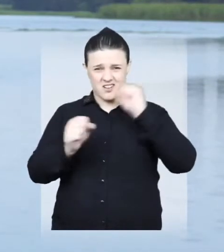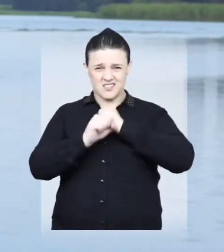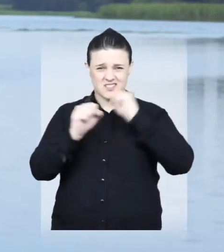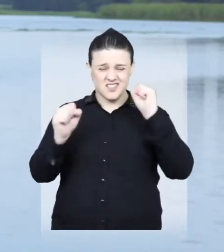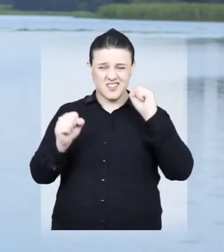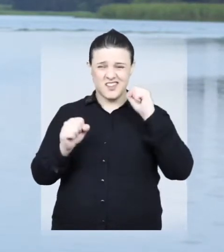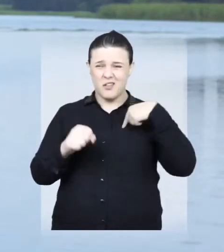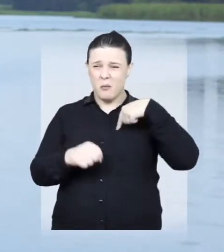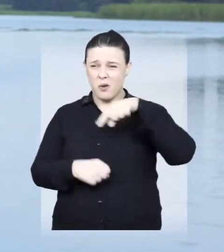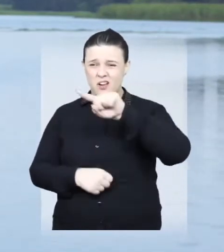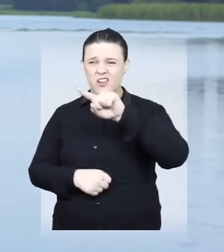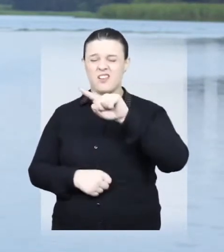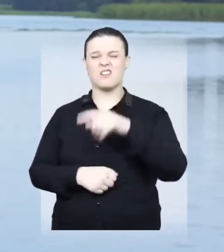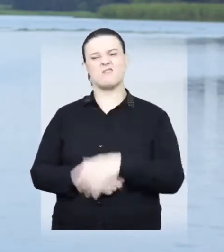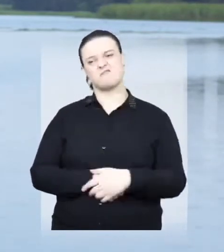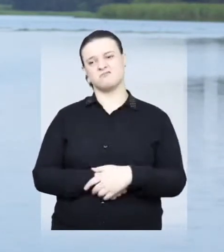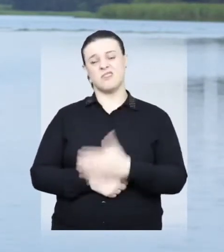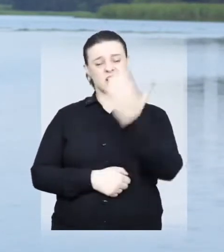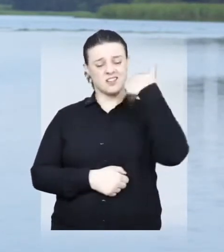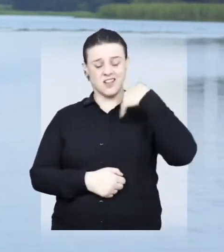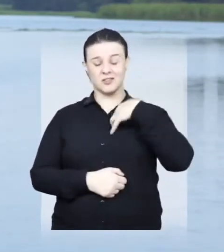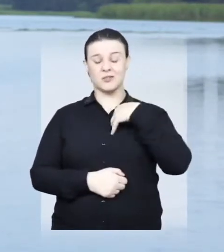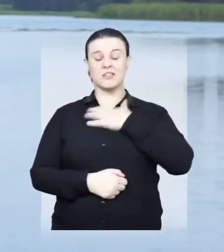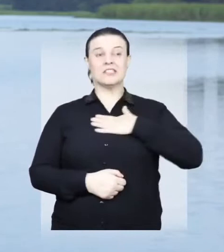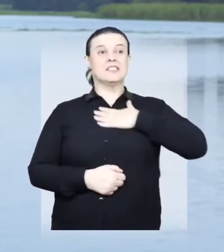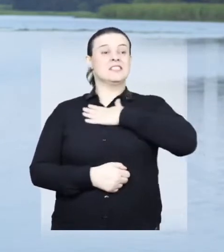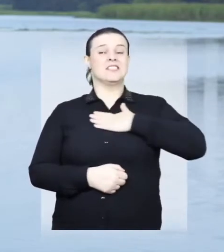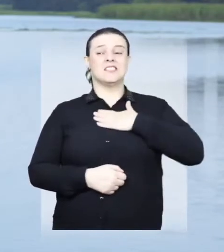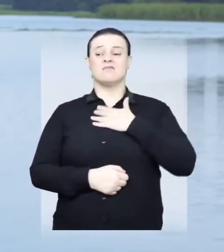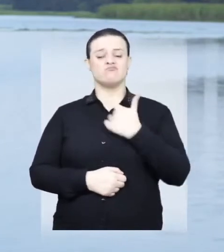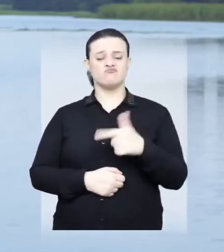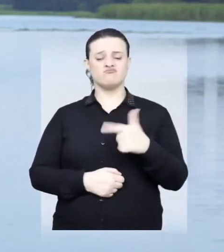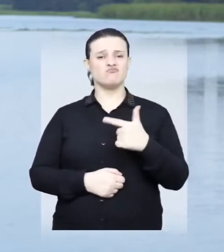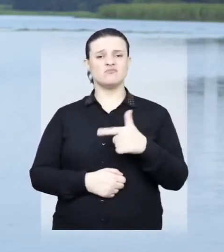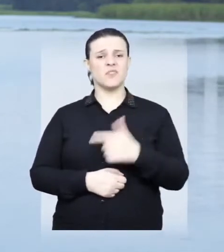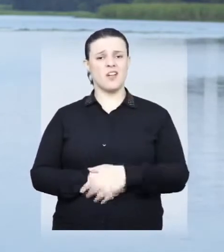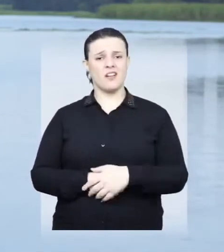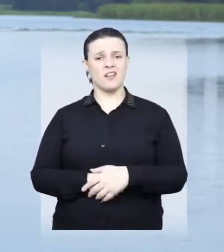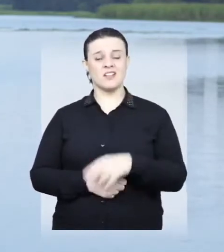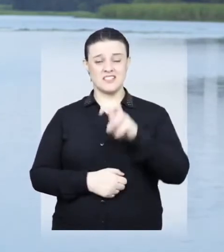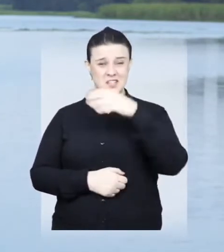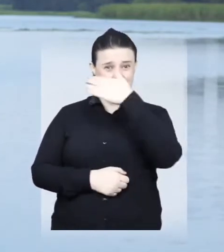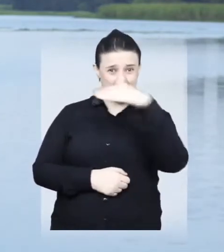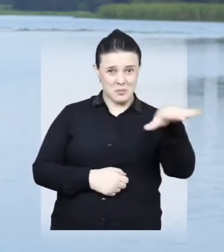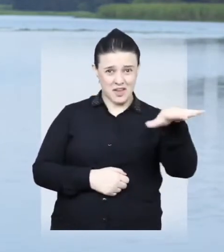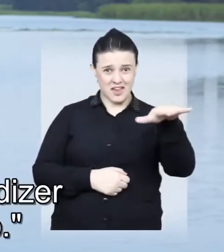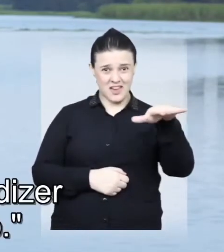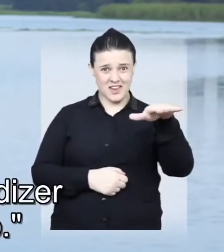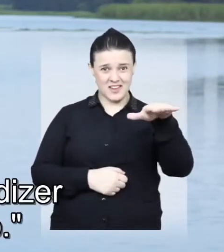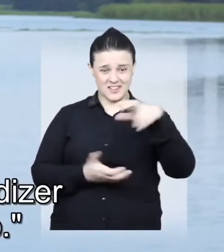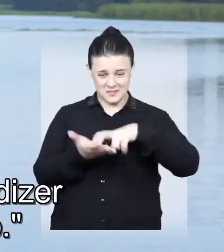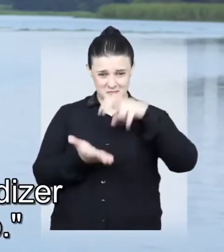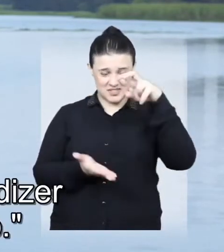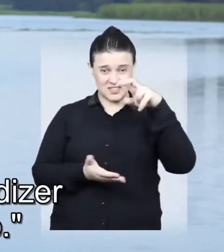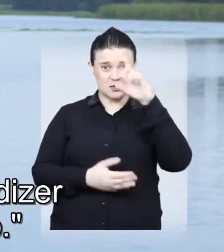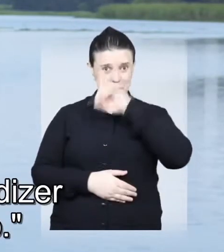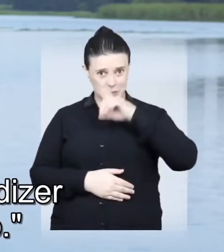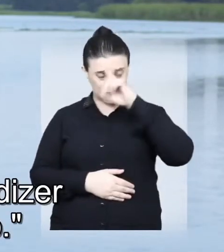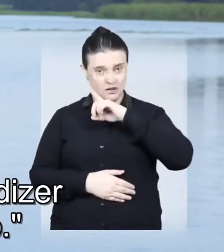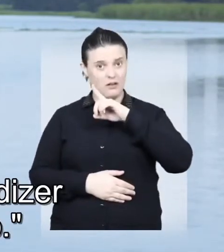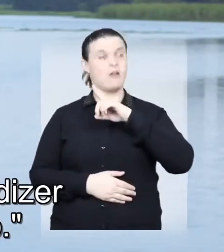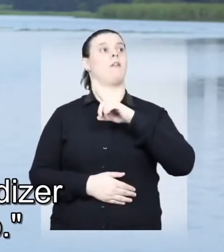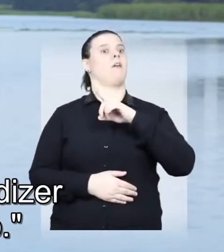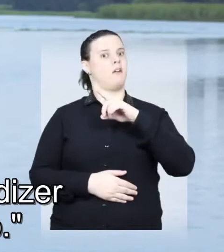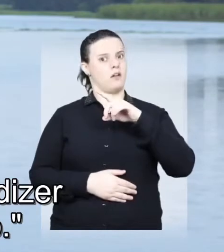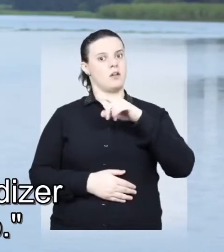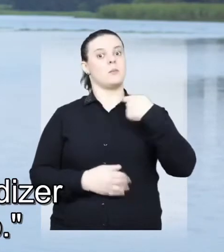por algo que não pulsa aqui dentro, sabe? Tipo, chegar às 5h30 da manhã no domingo, você tem que amar muito algo para você dizer